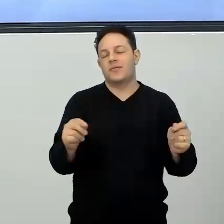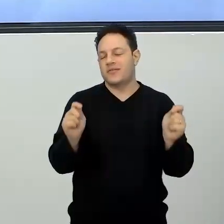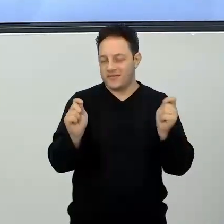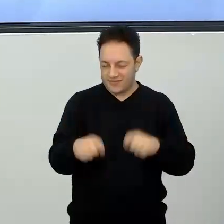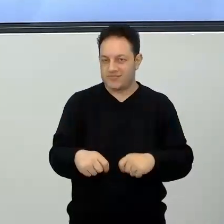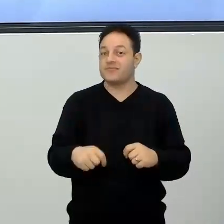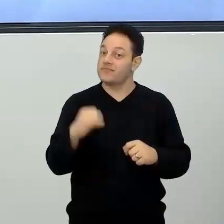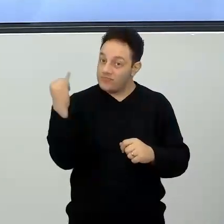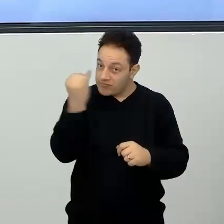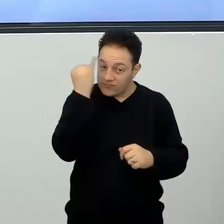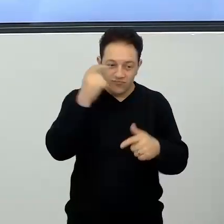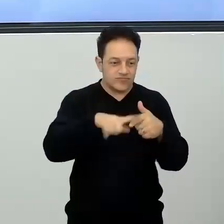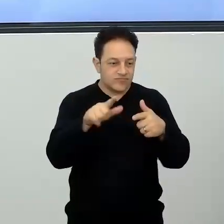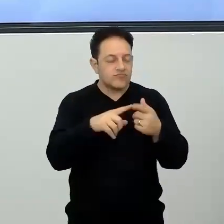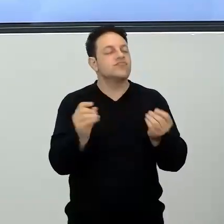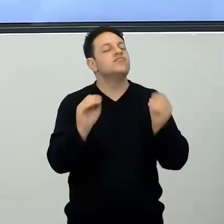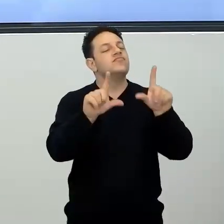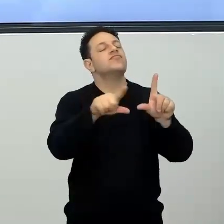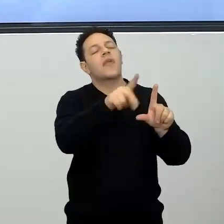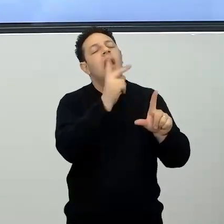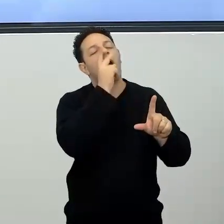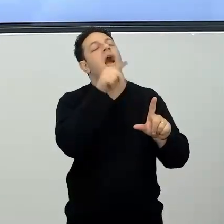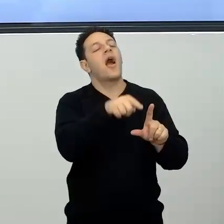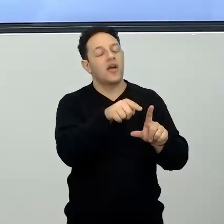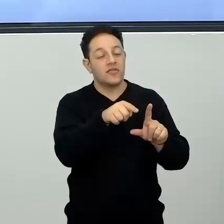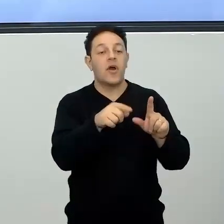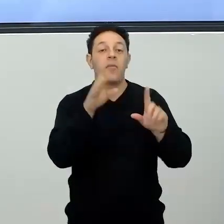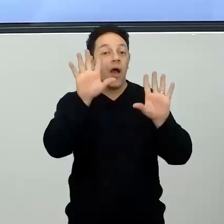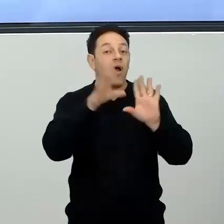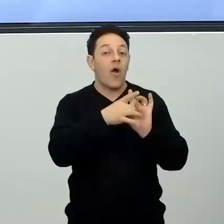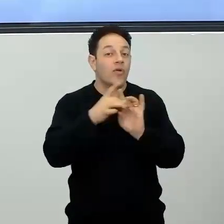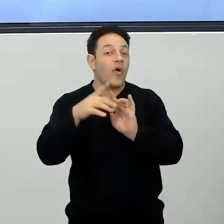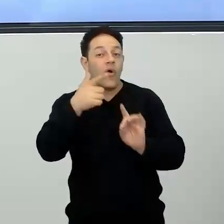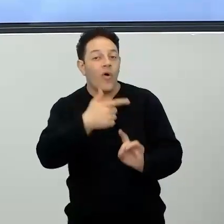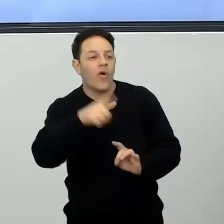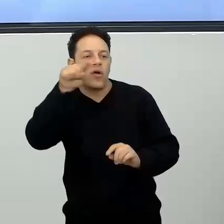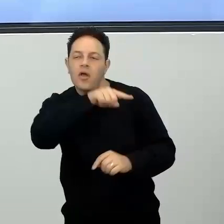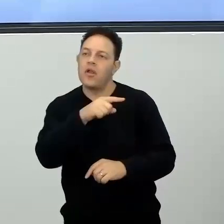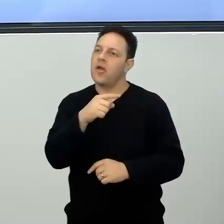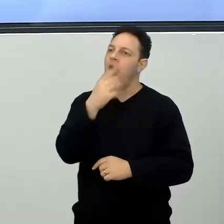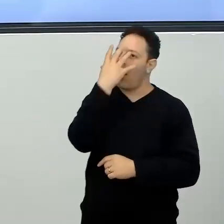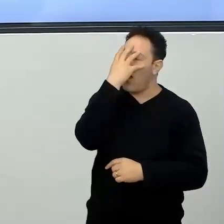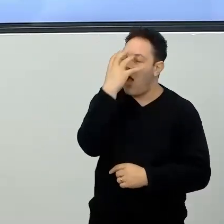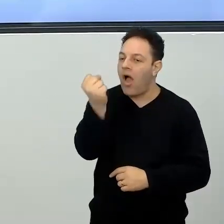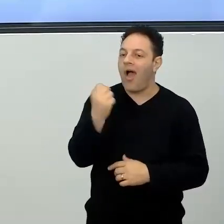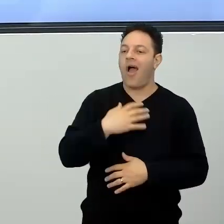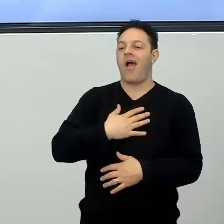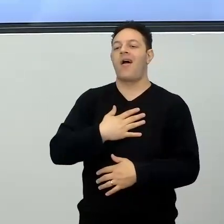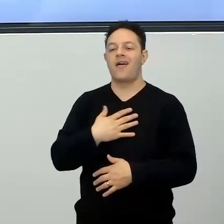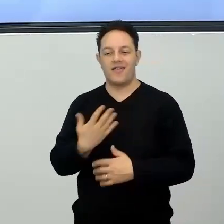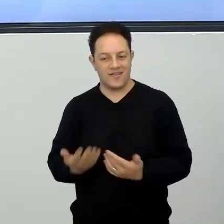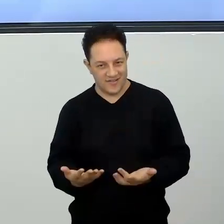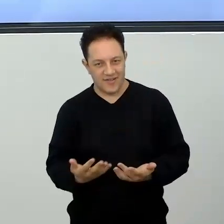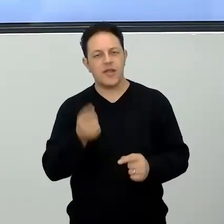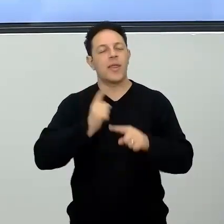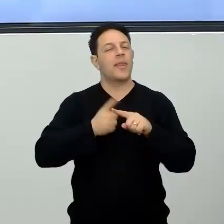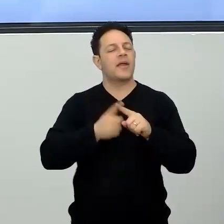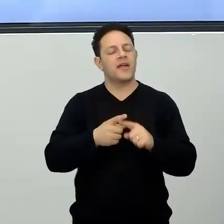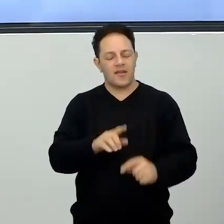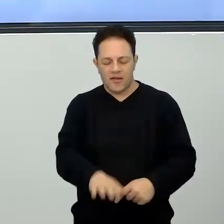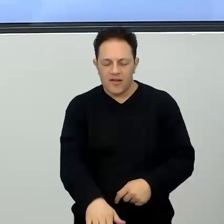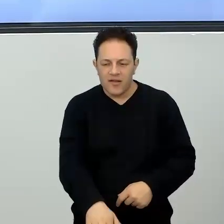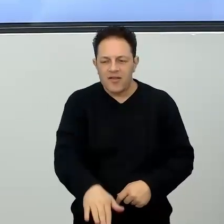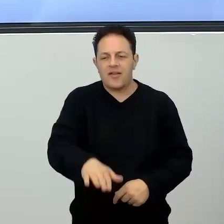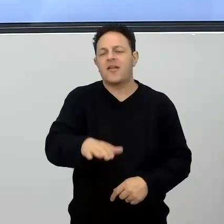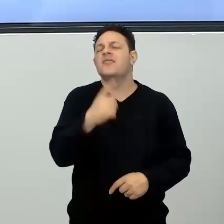essa resolução de problemas dentro de um outro contexto, o aluno passa a gostar. Porque nos anos iniciais eles